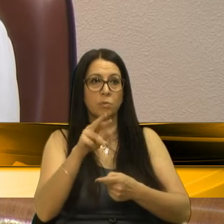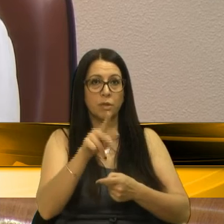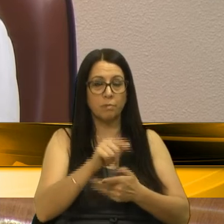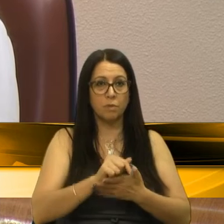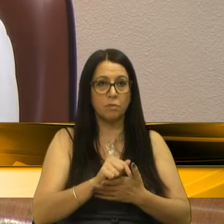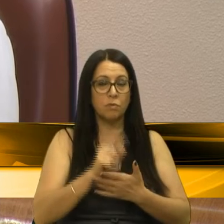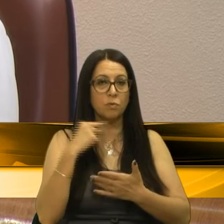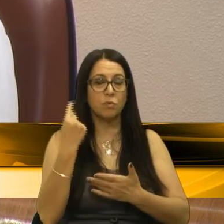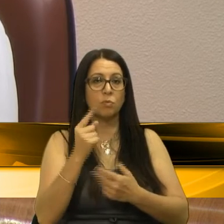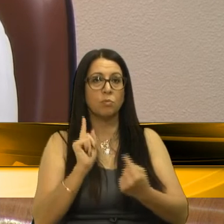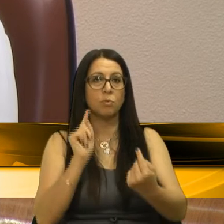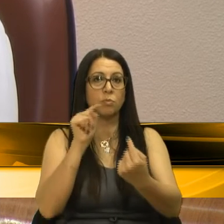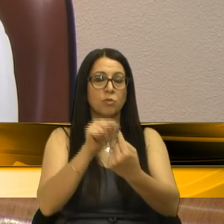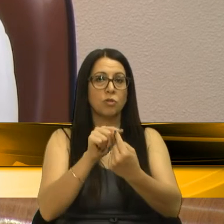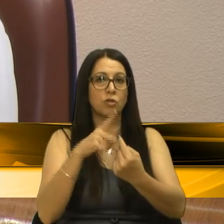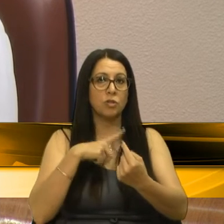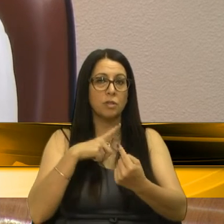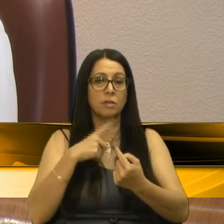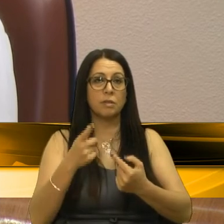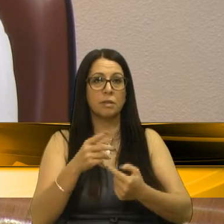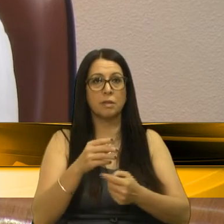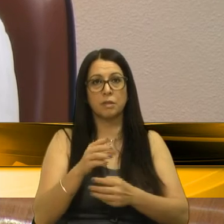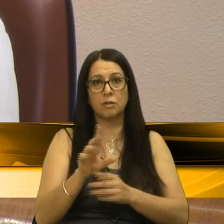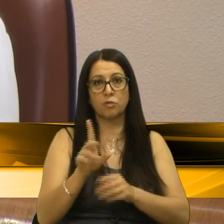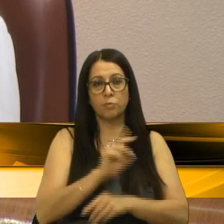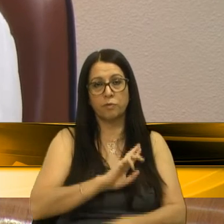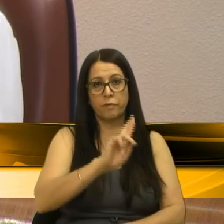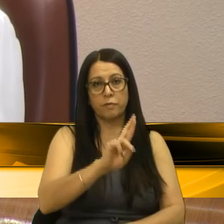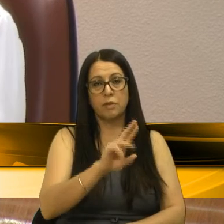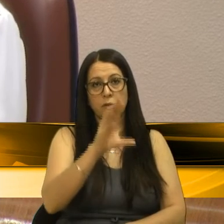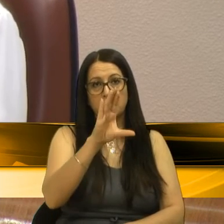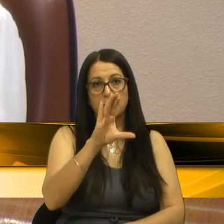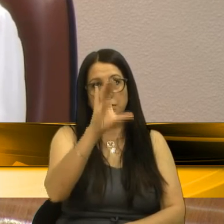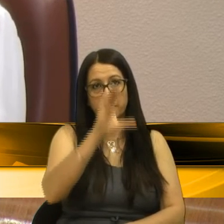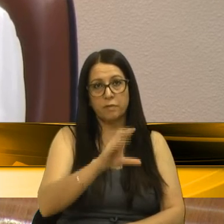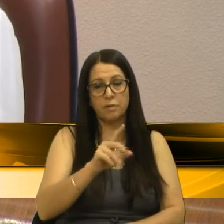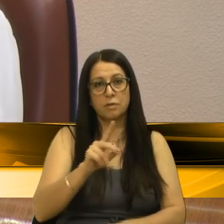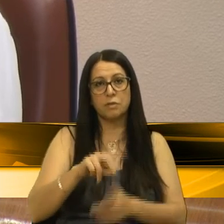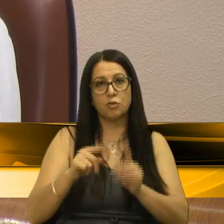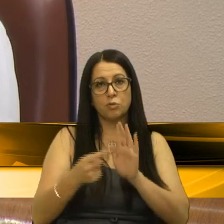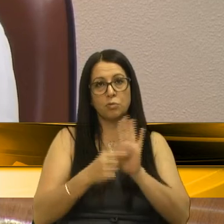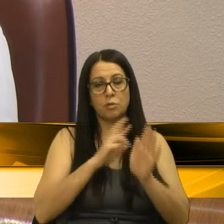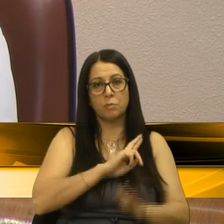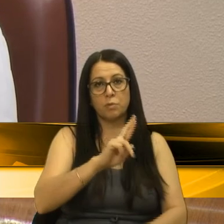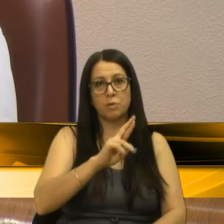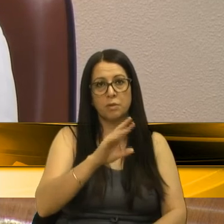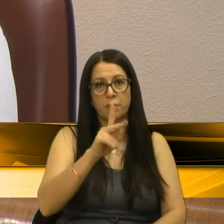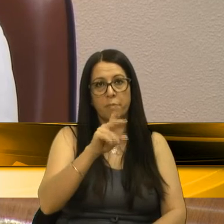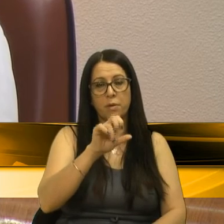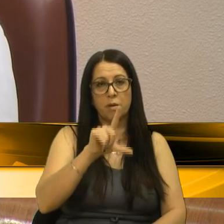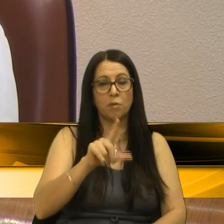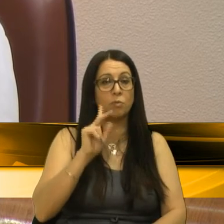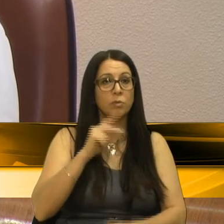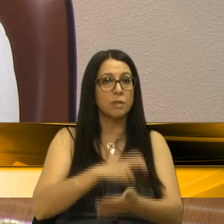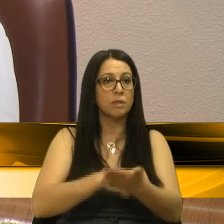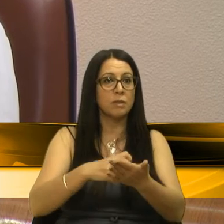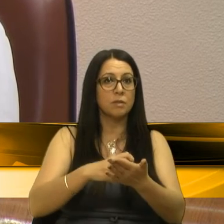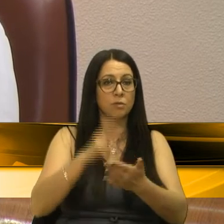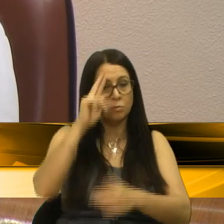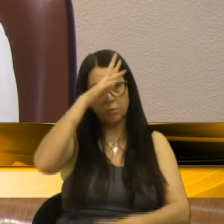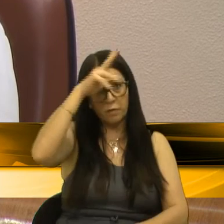irmão, com a finalidade de obter efeitos civis da sentença penal. O O processo de cassação de prefeito municipal por